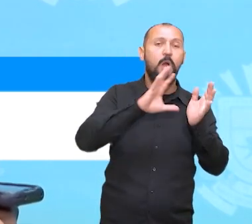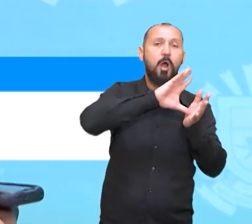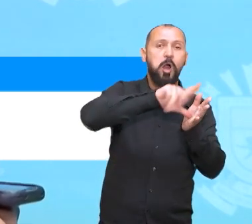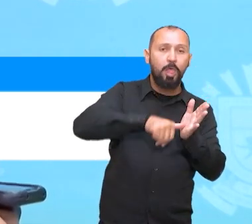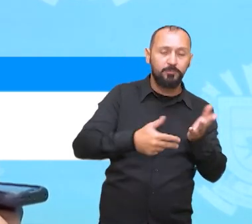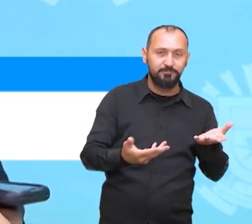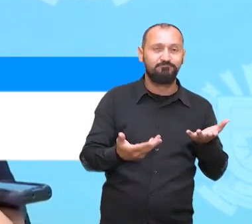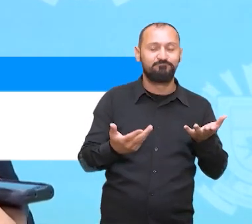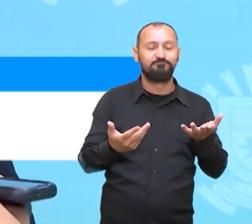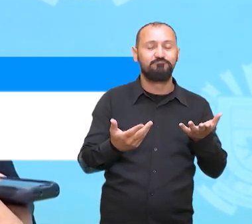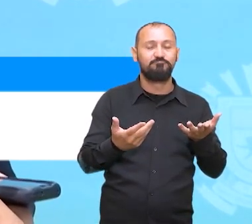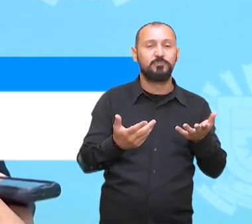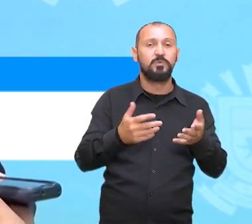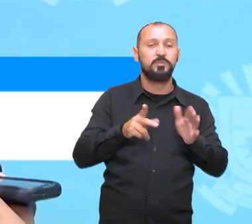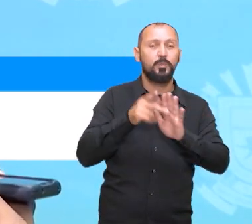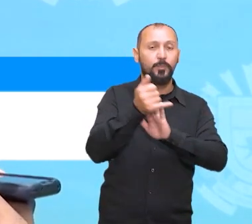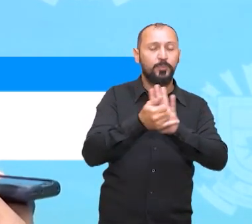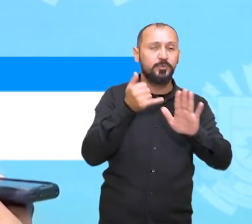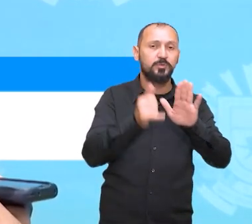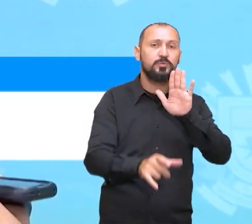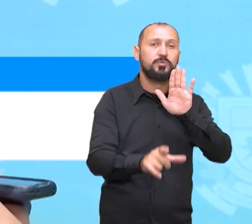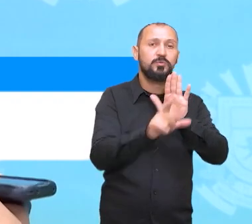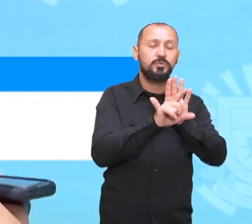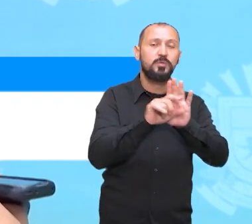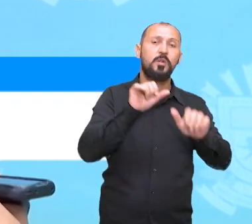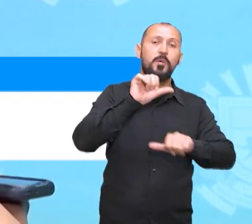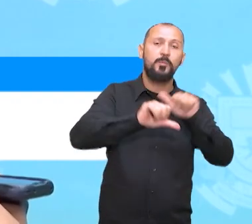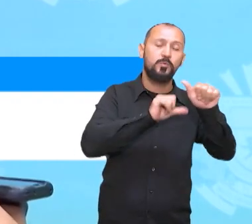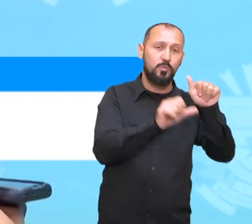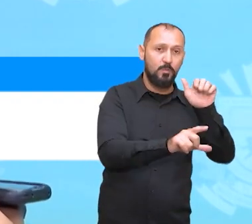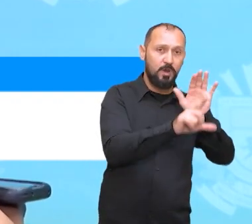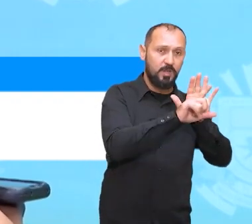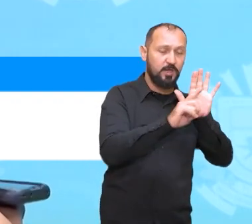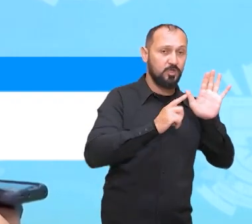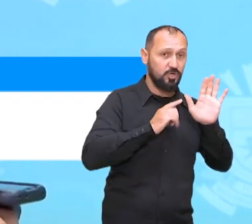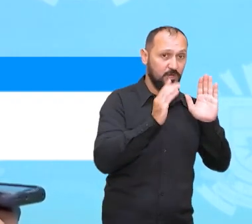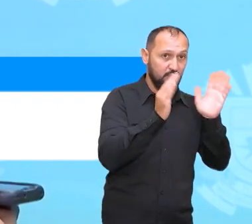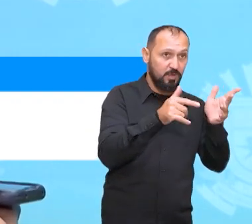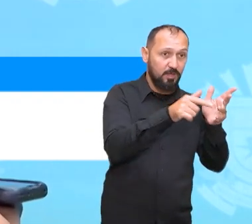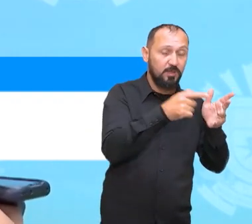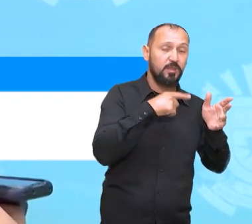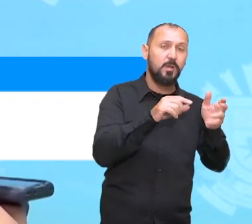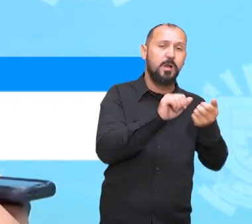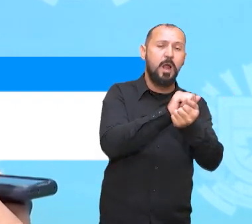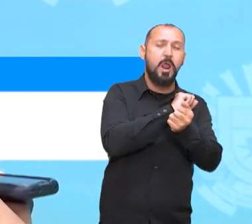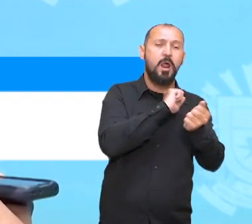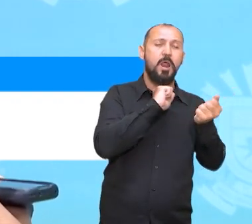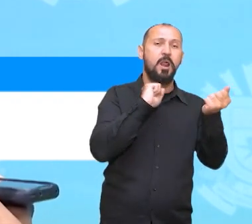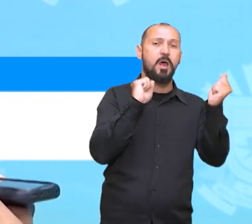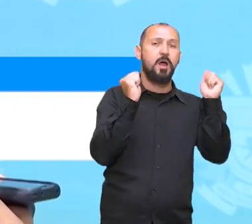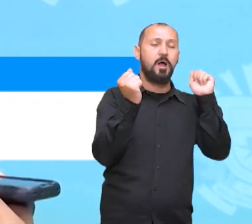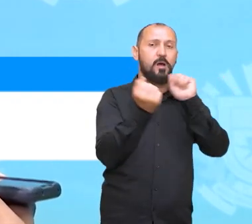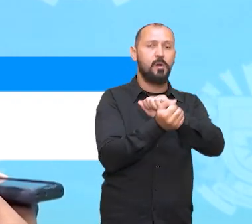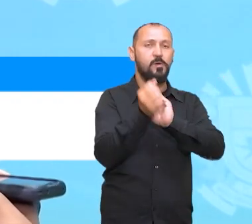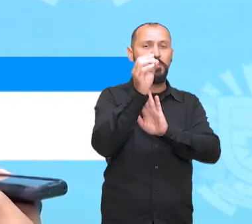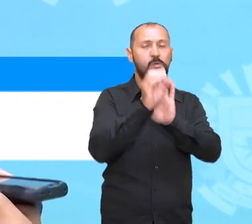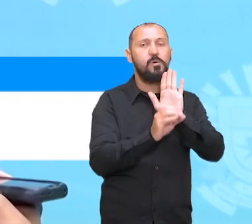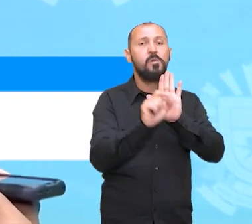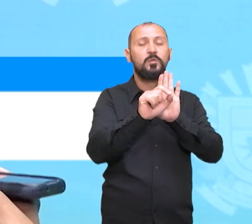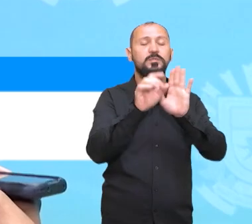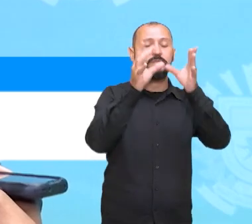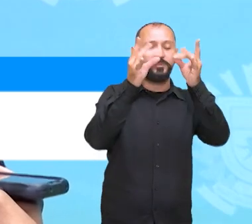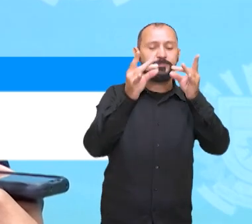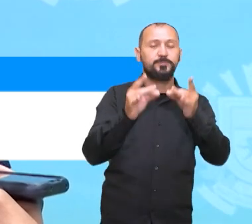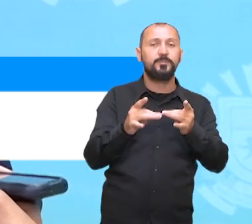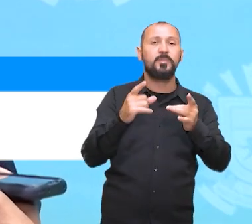de corrupção. Então esse projeto de lei, ele altera uma lei já existente, aperfeiçoando no seu